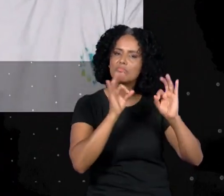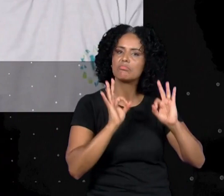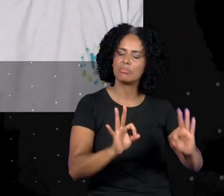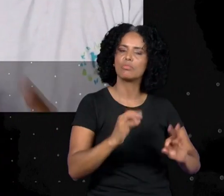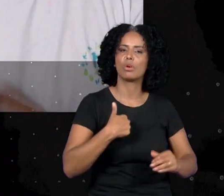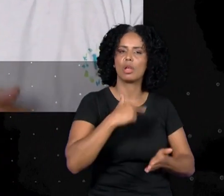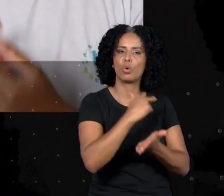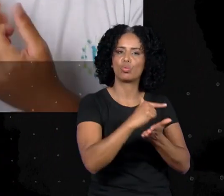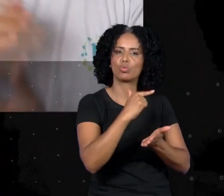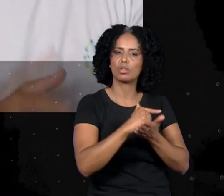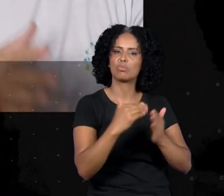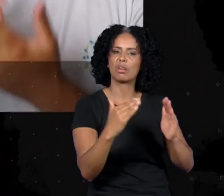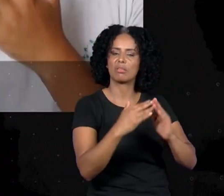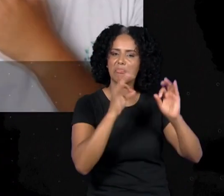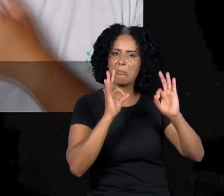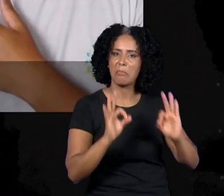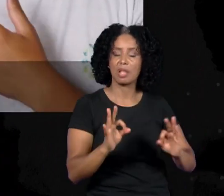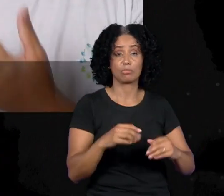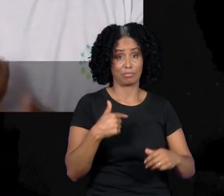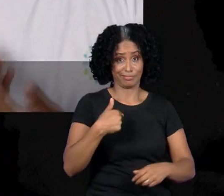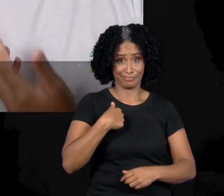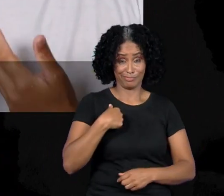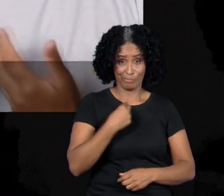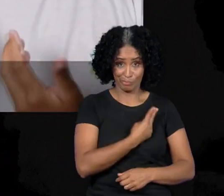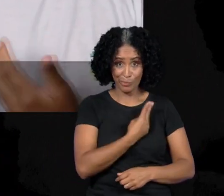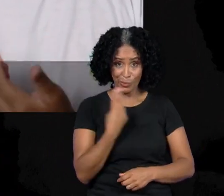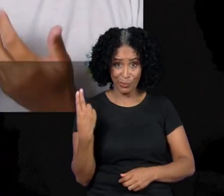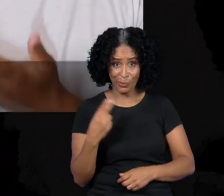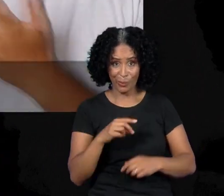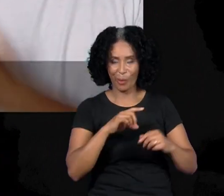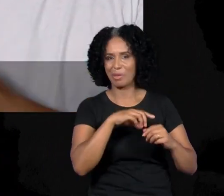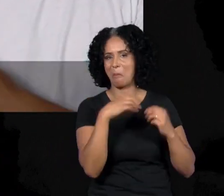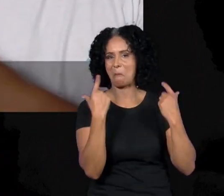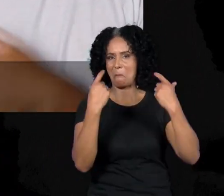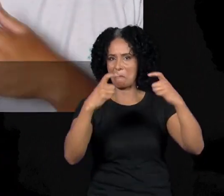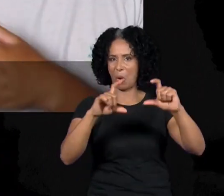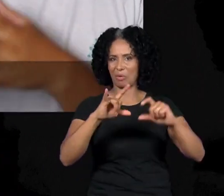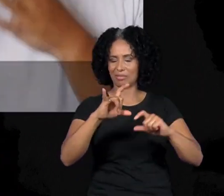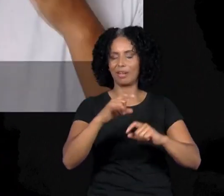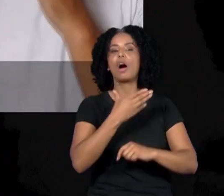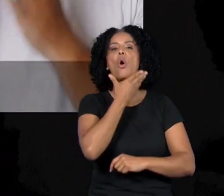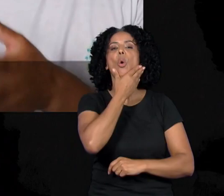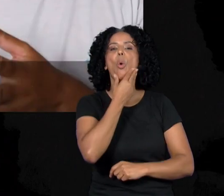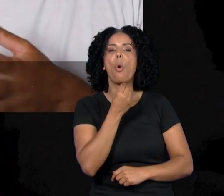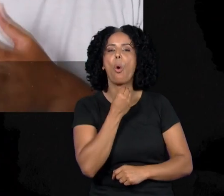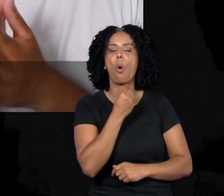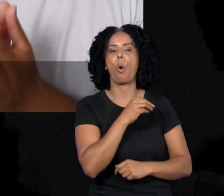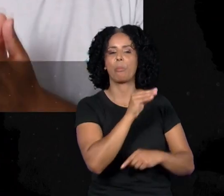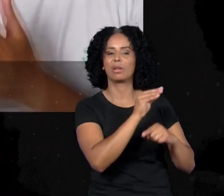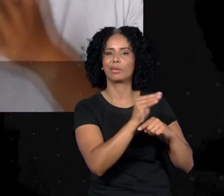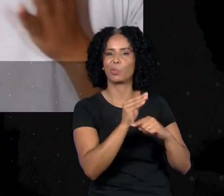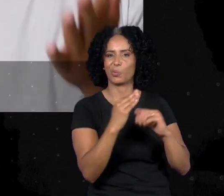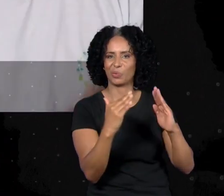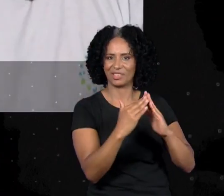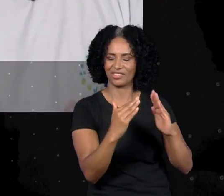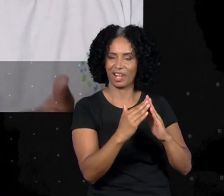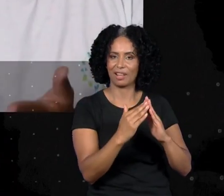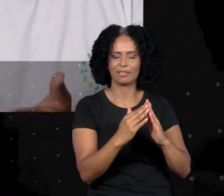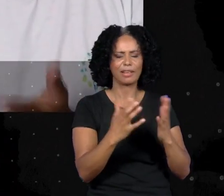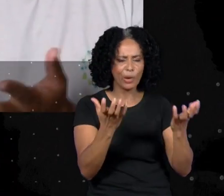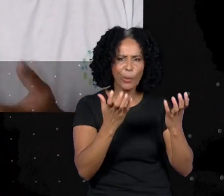que eu era diarista. É tanto que o meu nome nas redes sociais é Homem Diarista, porque eu quero que as pessoas já